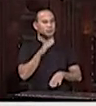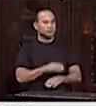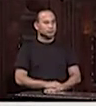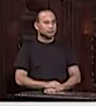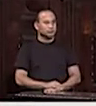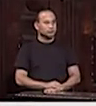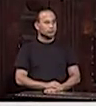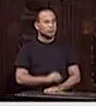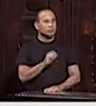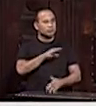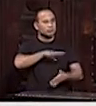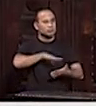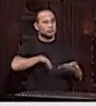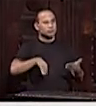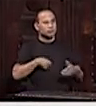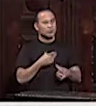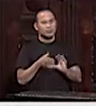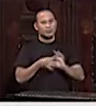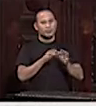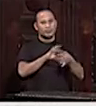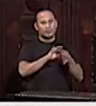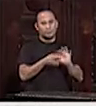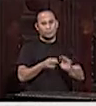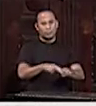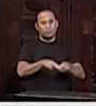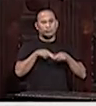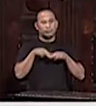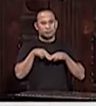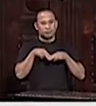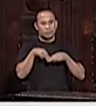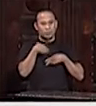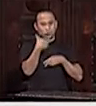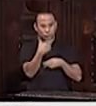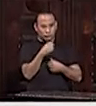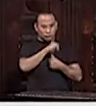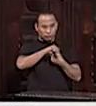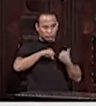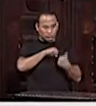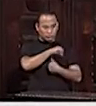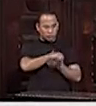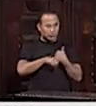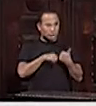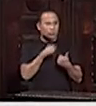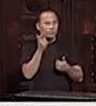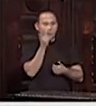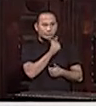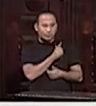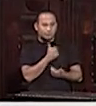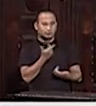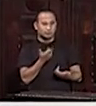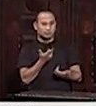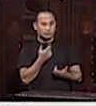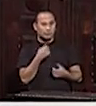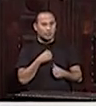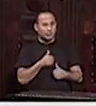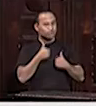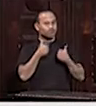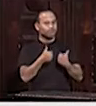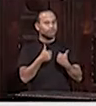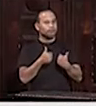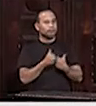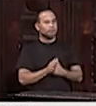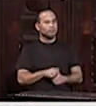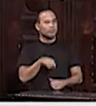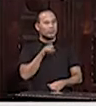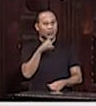Então, retiramos as nossas emendas para que essas duas mudanças no FEF, que a gente considera que são positivas